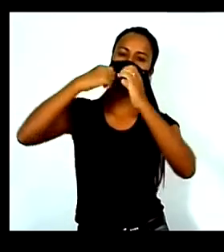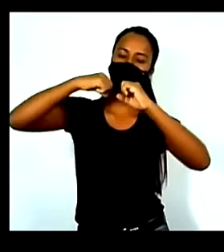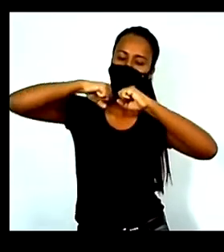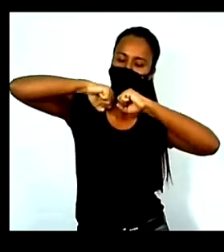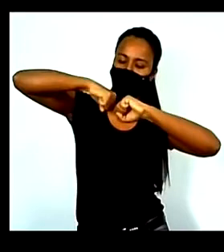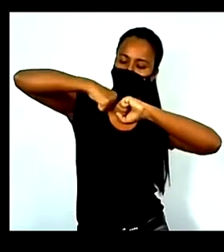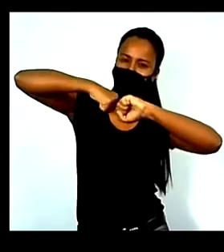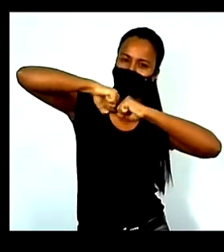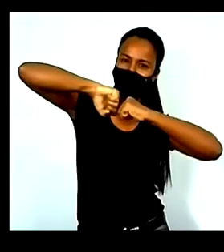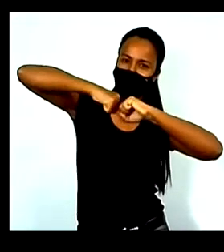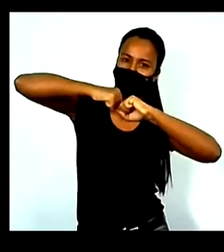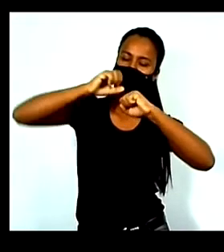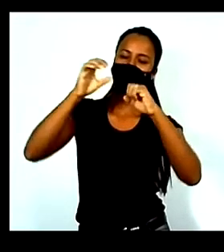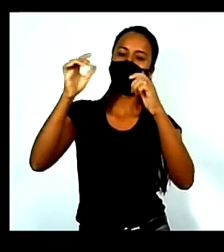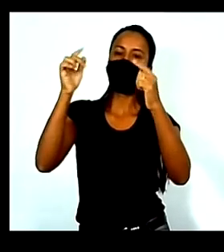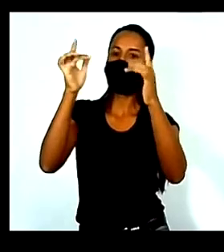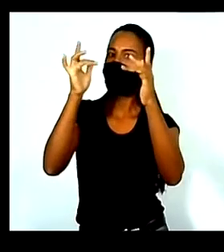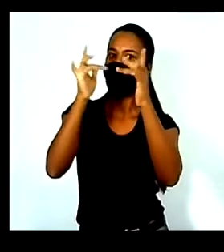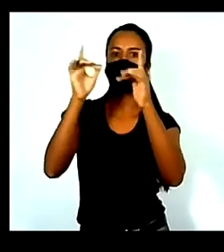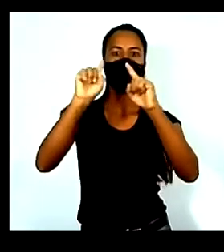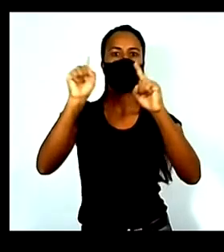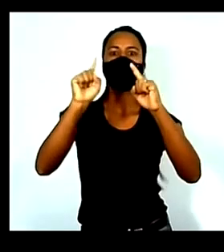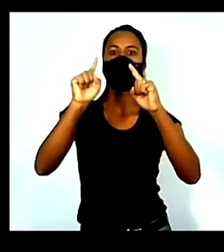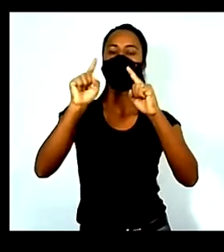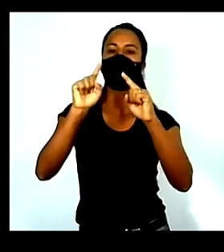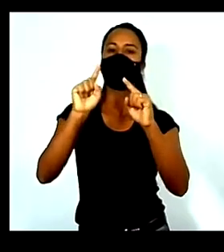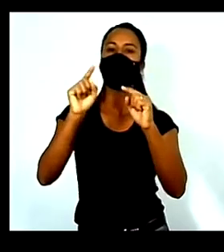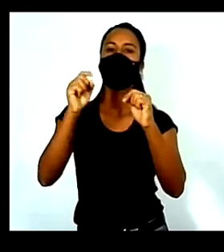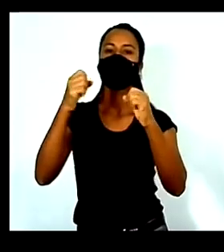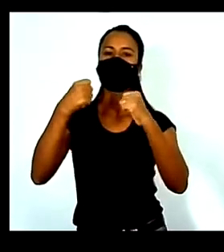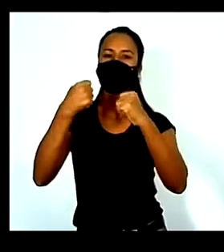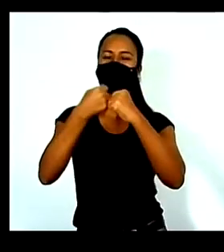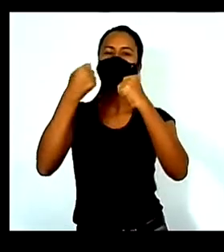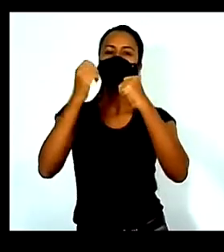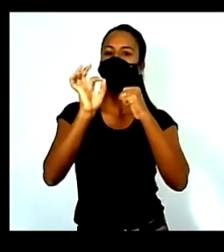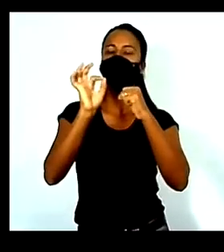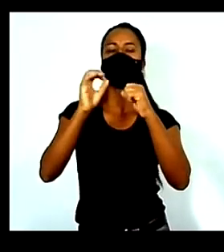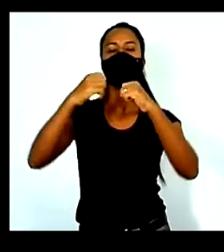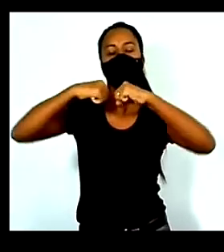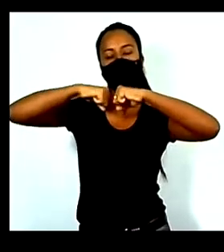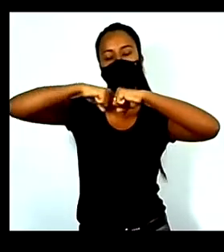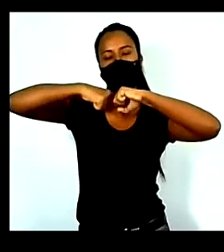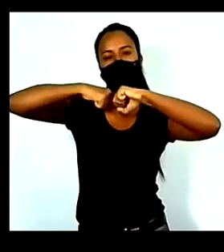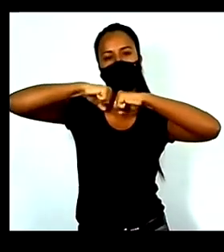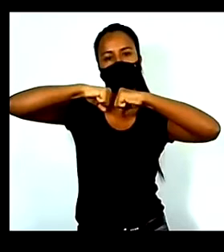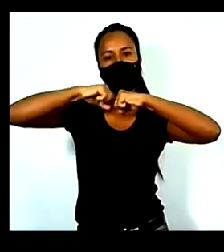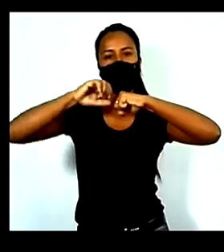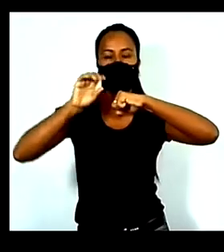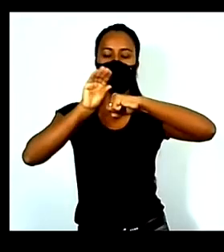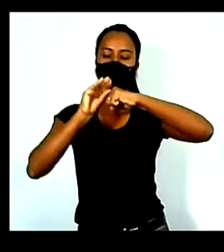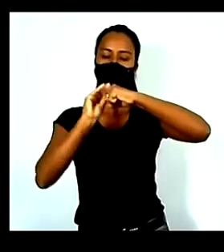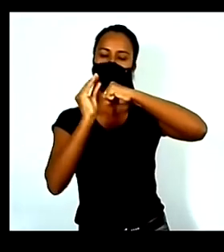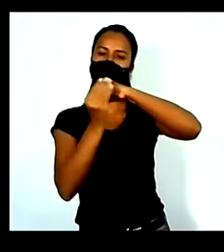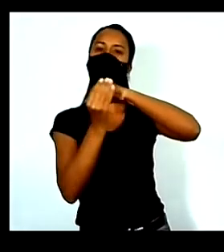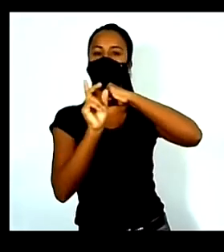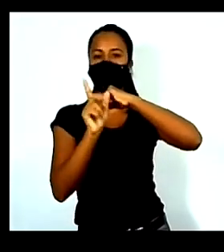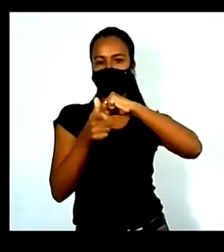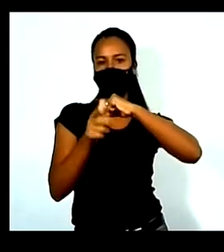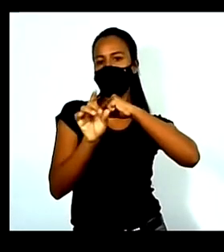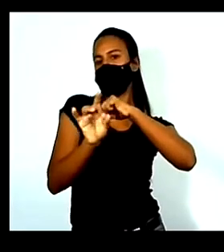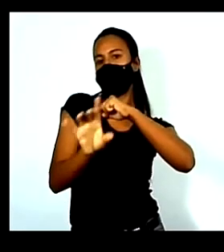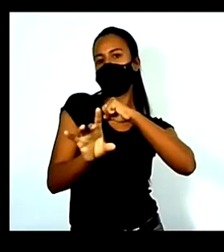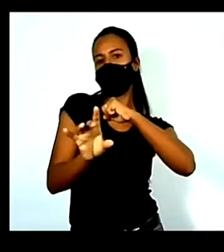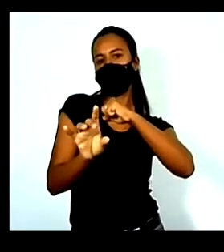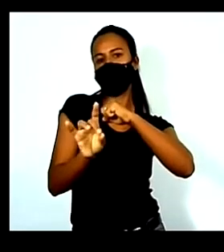movimentação e faz com que esse osso não encoste no outro, para que haja a fratura, tá certo? Então, o que acontece à medida que a gente